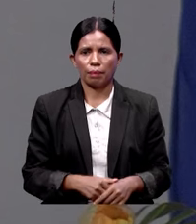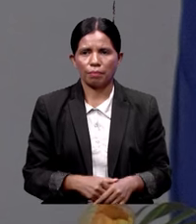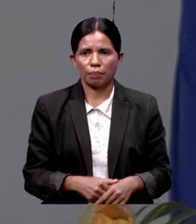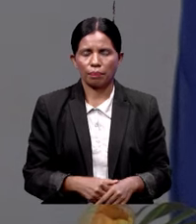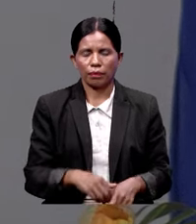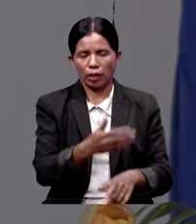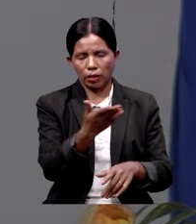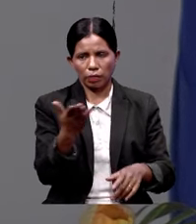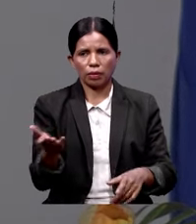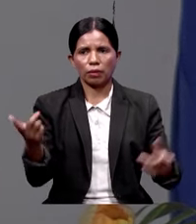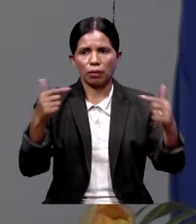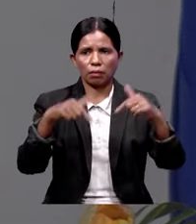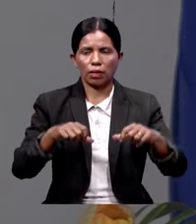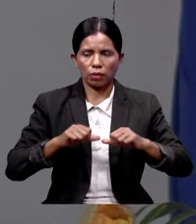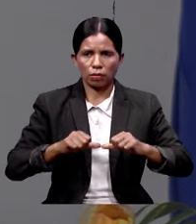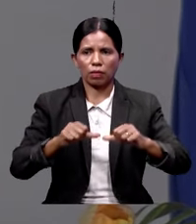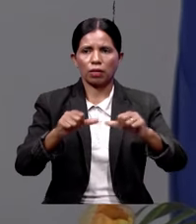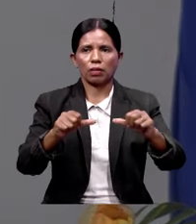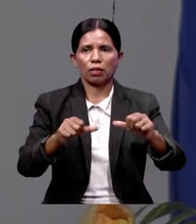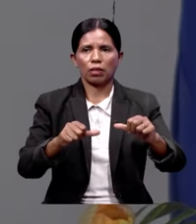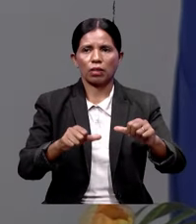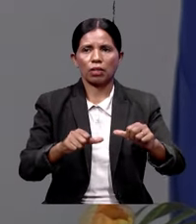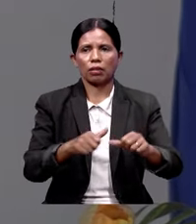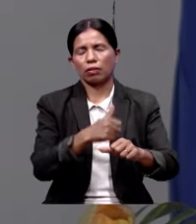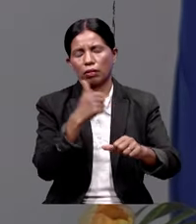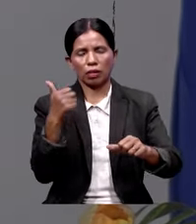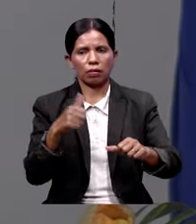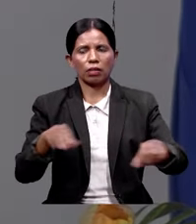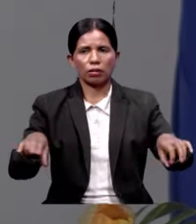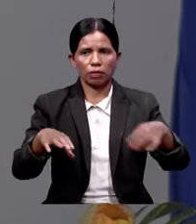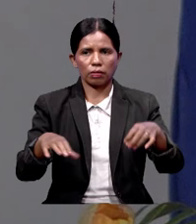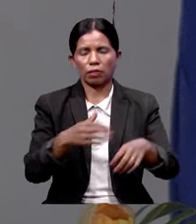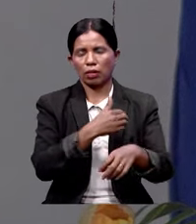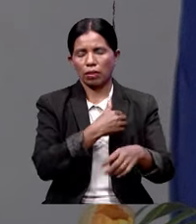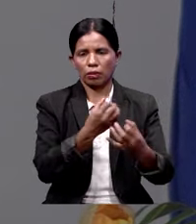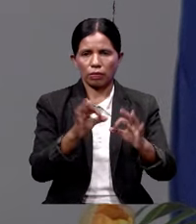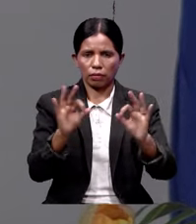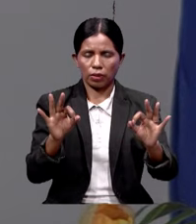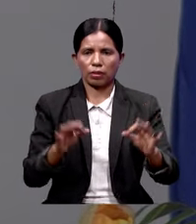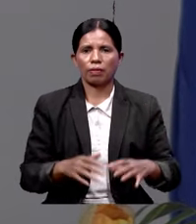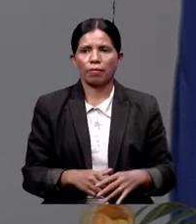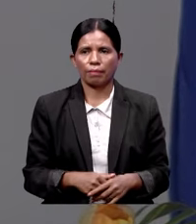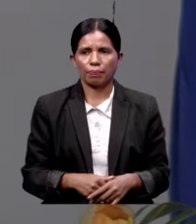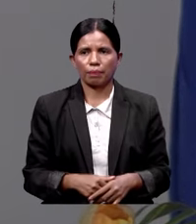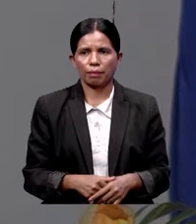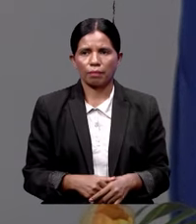ta bot ser mai tu continua se sante ser me serviço na be mas ira voto